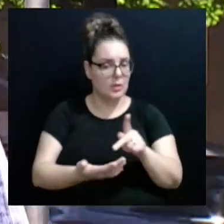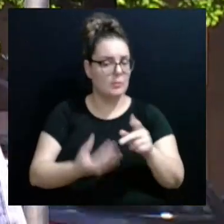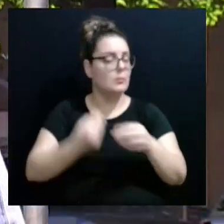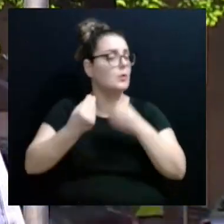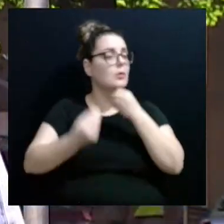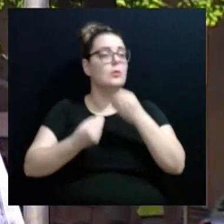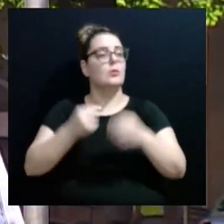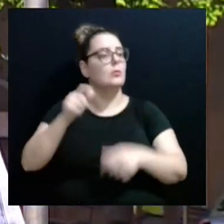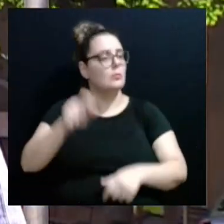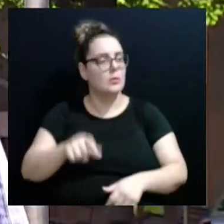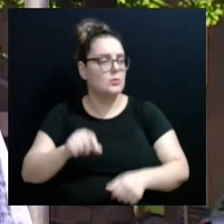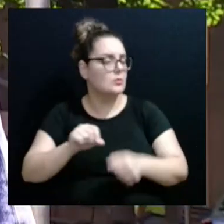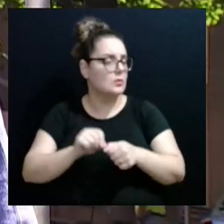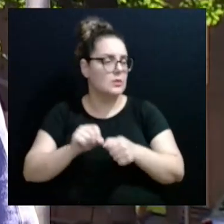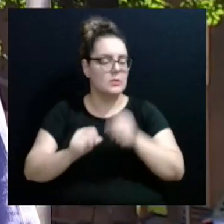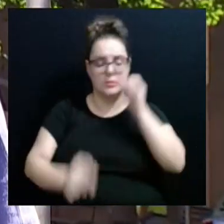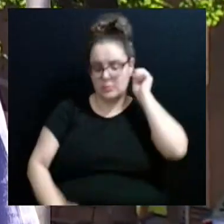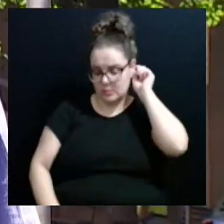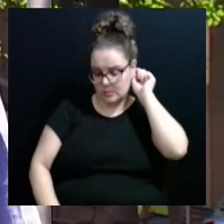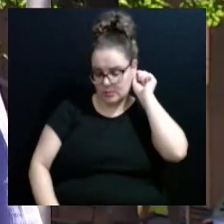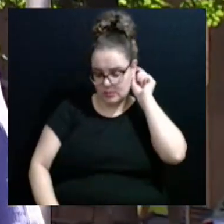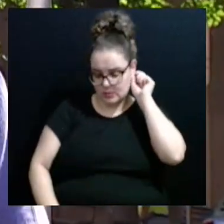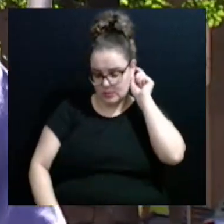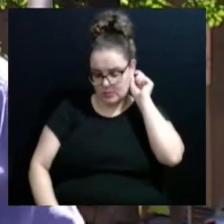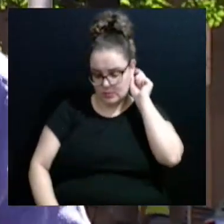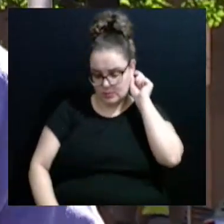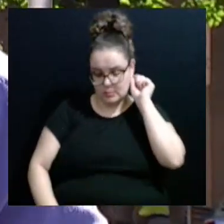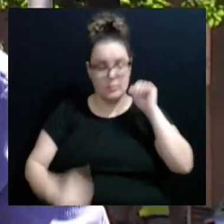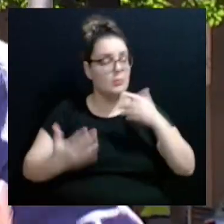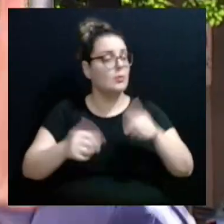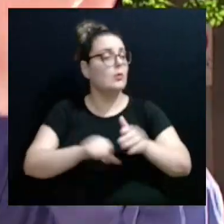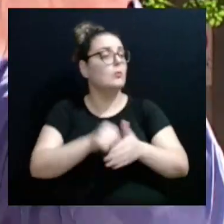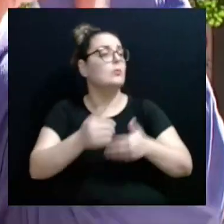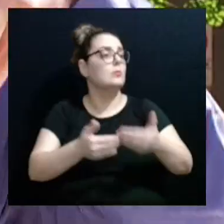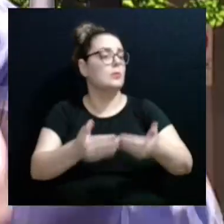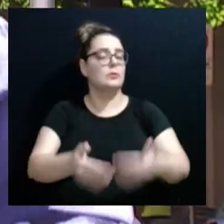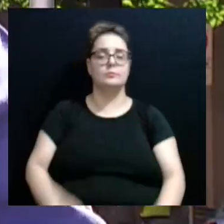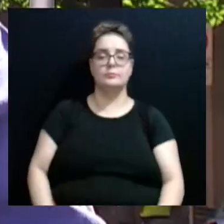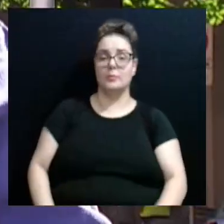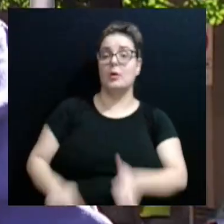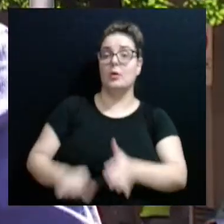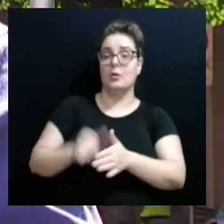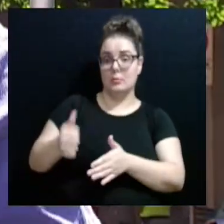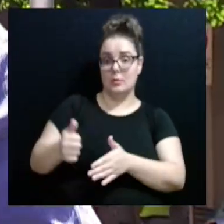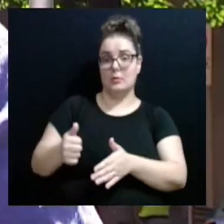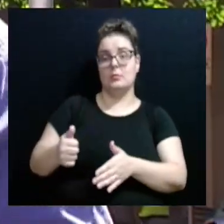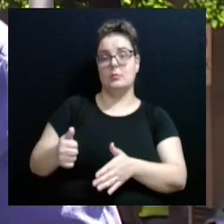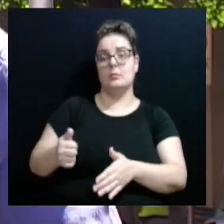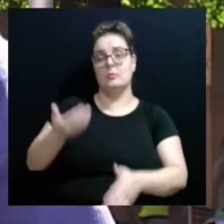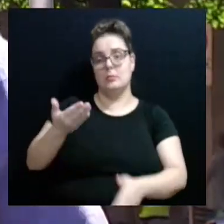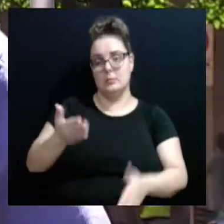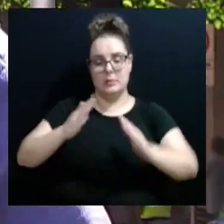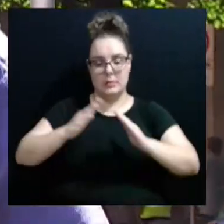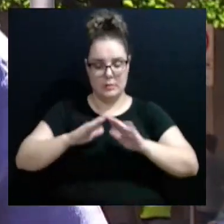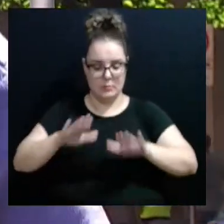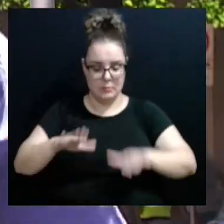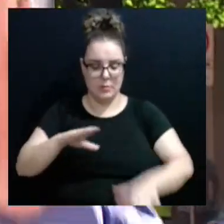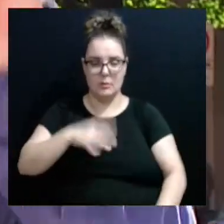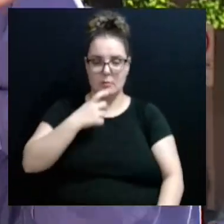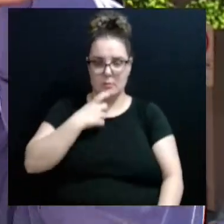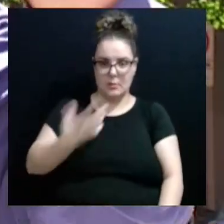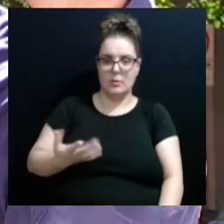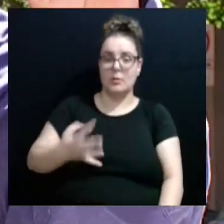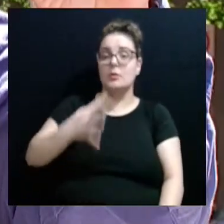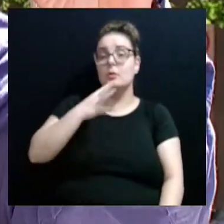deve fazer, qual que é o primeiro procedimento? O primeiro procedimento, para você que já é de Campinas e conhece já o sistema,